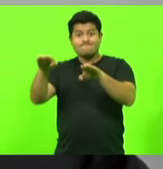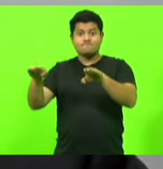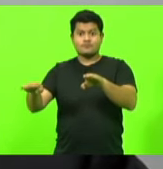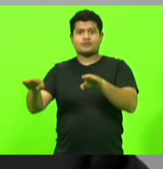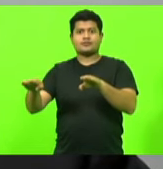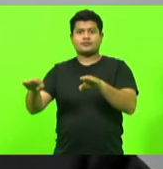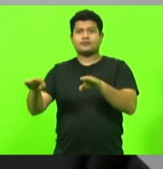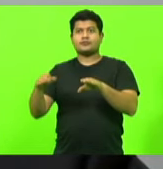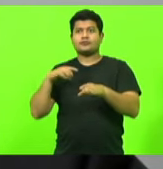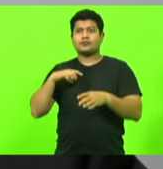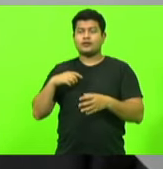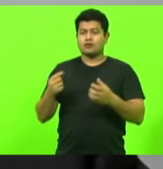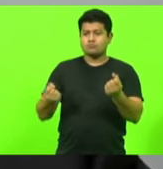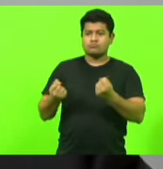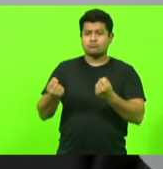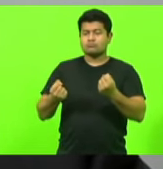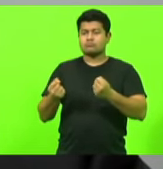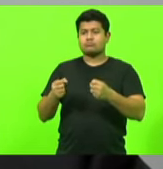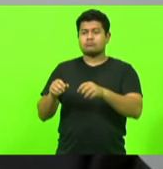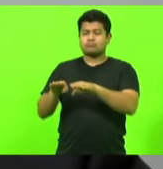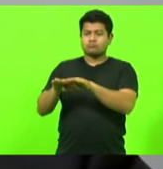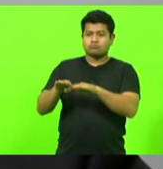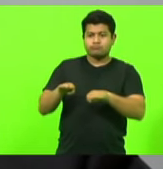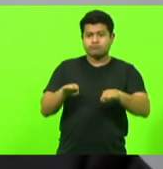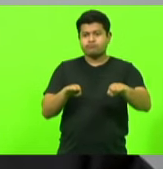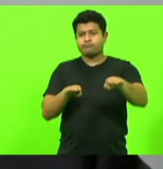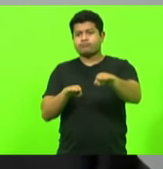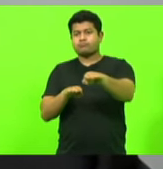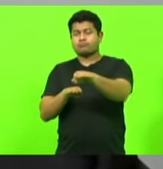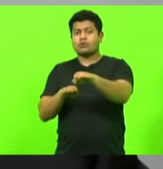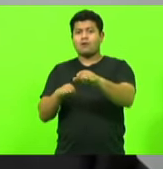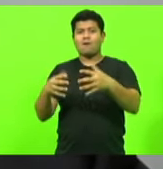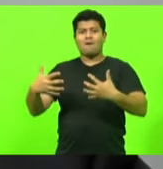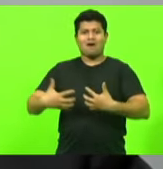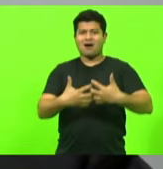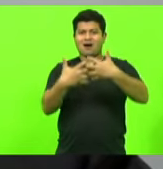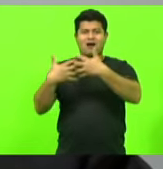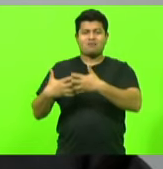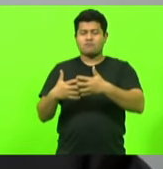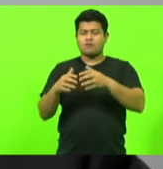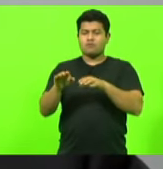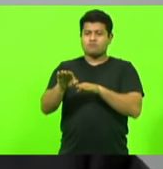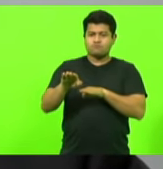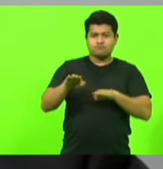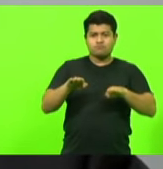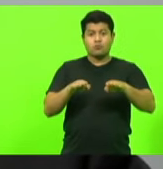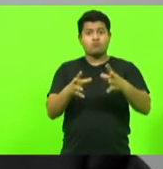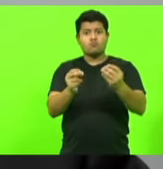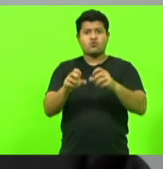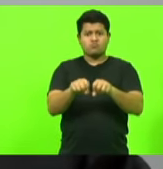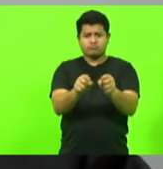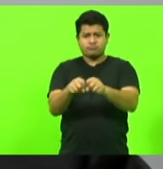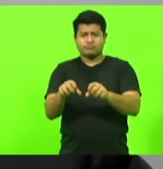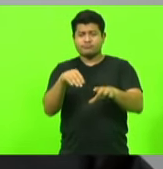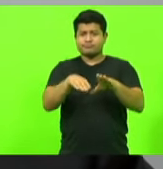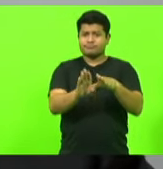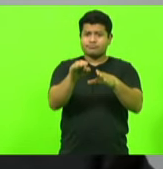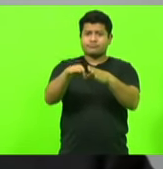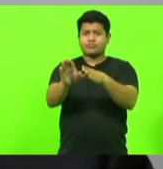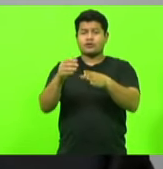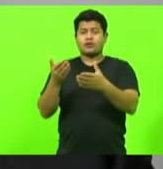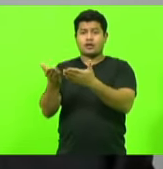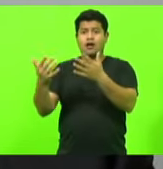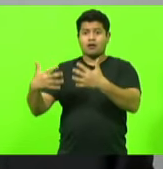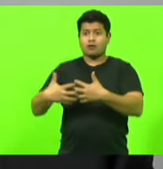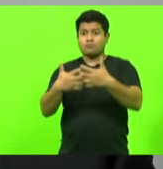E daí eu estava ultrapassando o caminhão. E aí, muito buraco na estrada, o caminhão ele veio para a